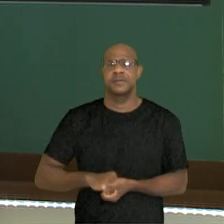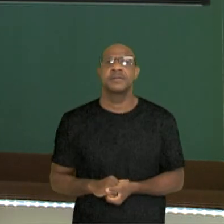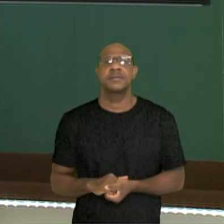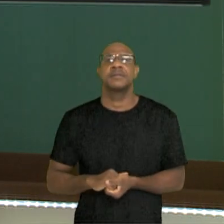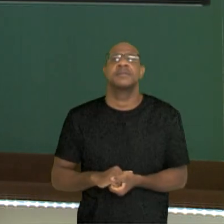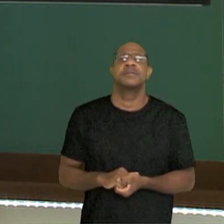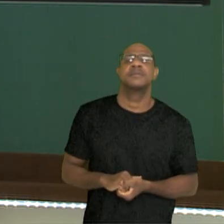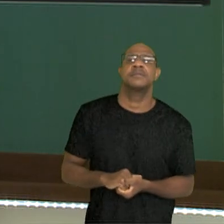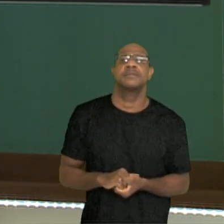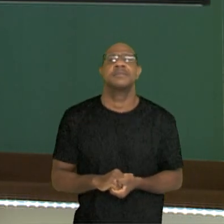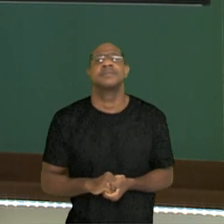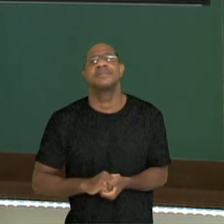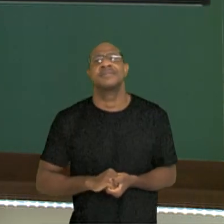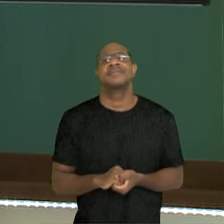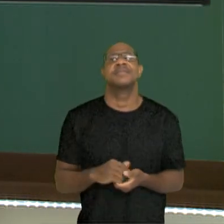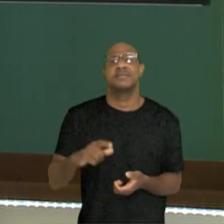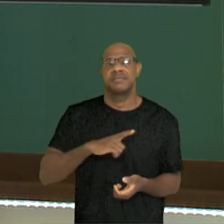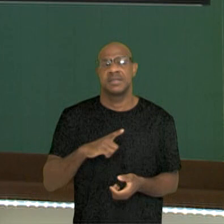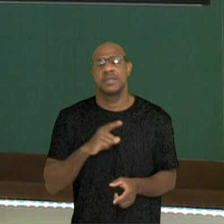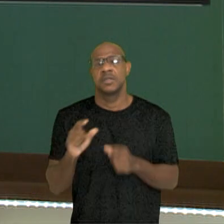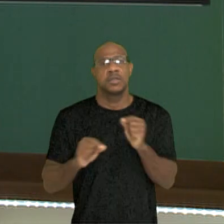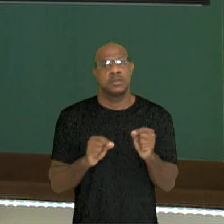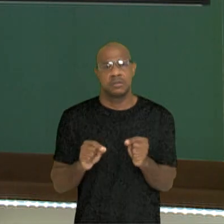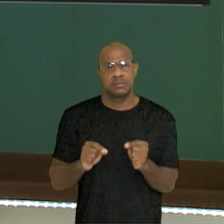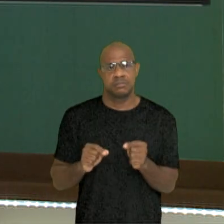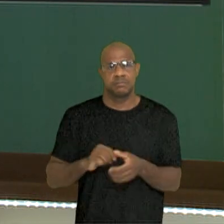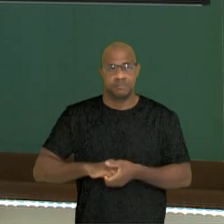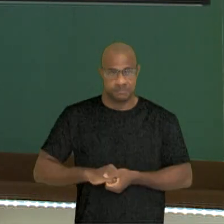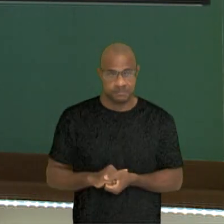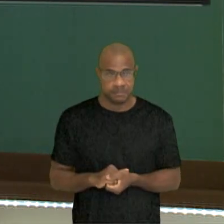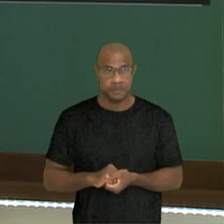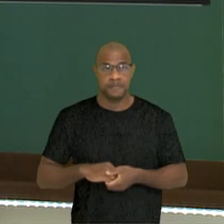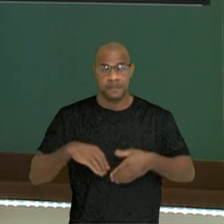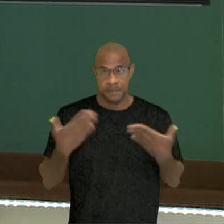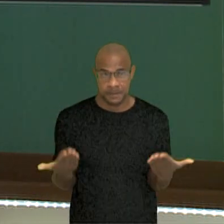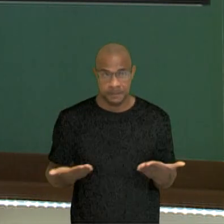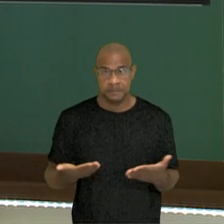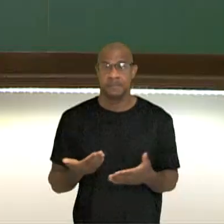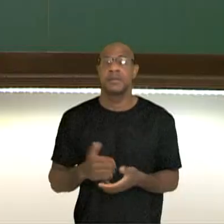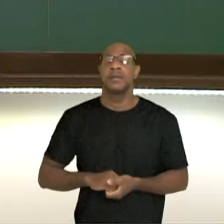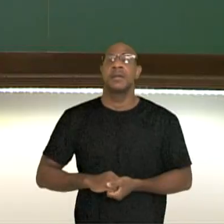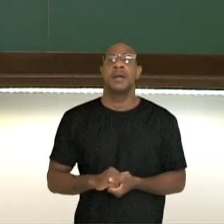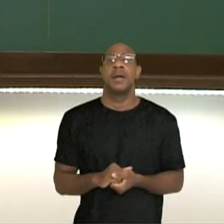Pompeu, eles vão chegar ao cargo de cônsul. Beleza, então,